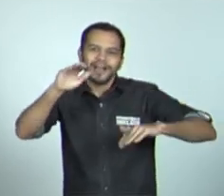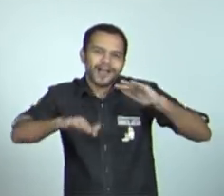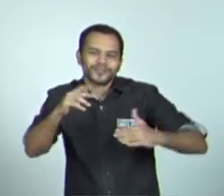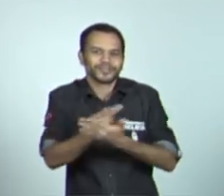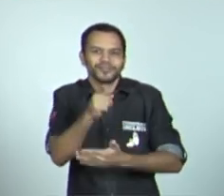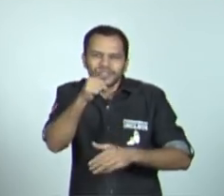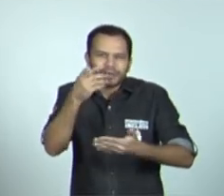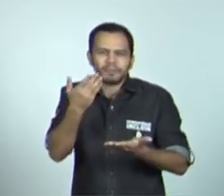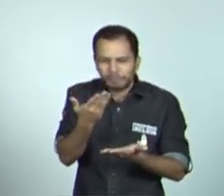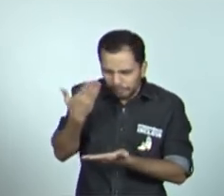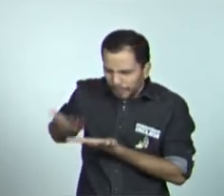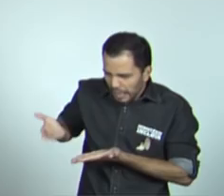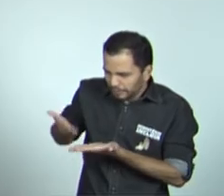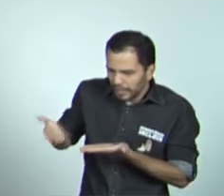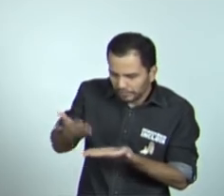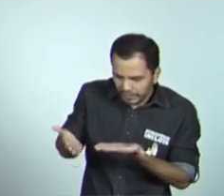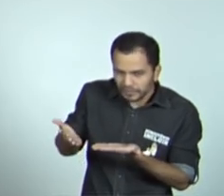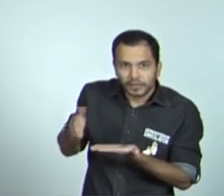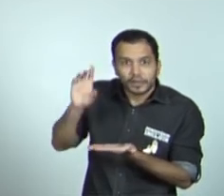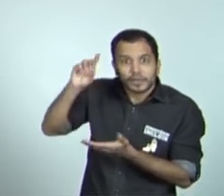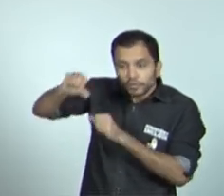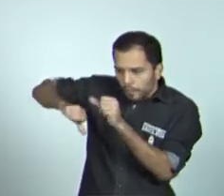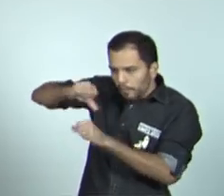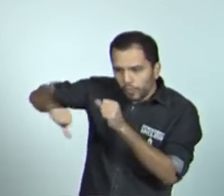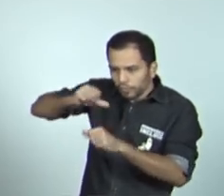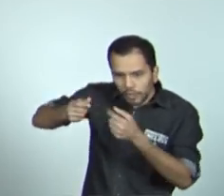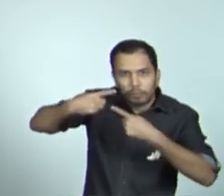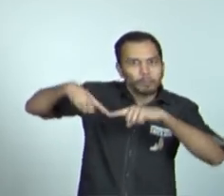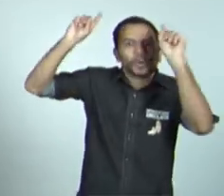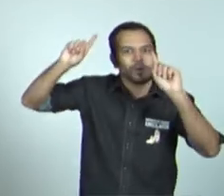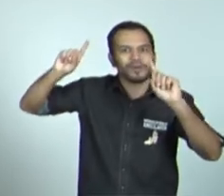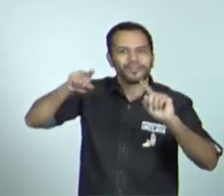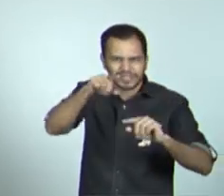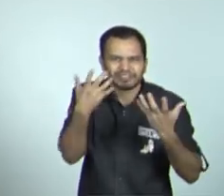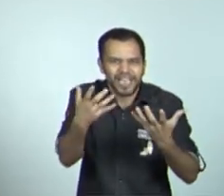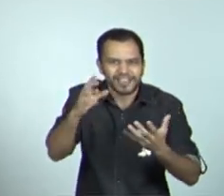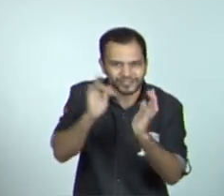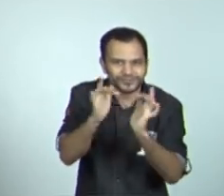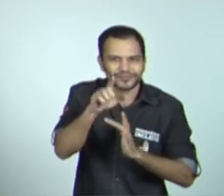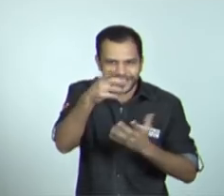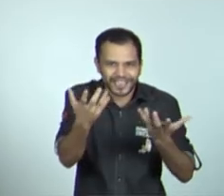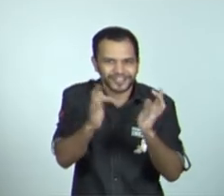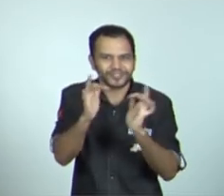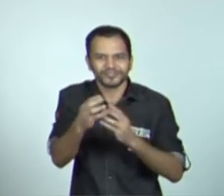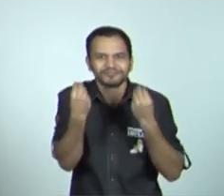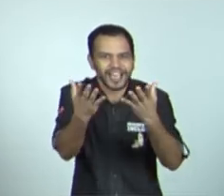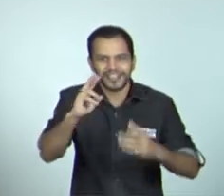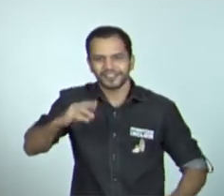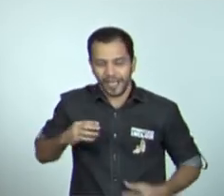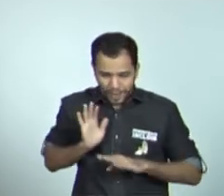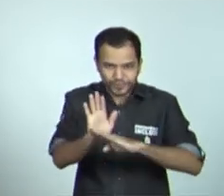perda vir até o maior ganho se você quer um jesus assim na sua vida se você quer um deus assim na sua vida